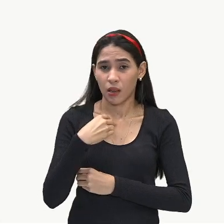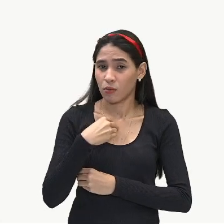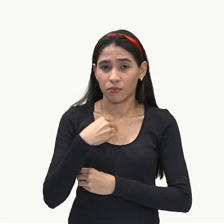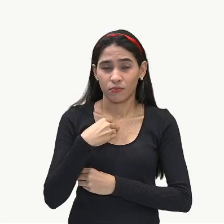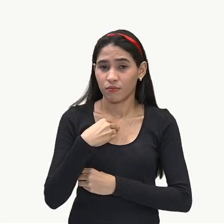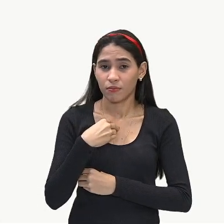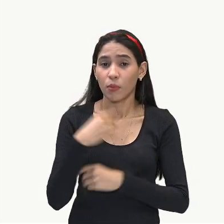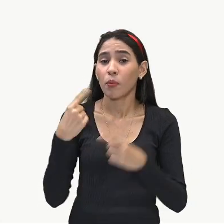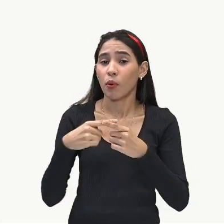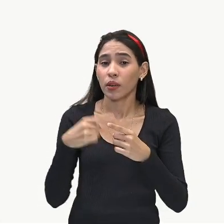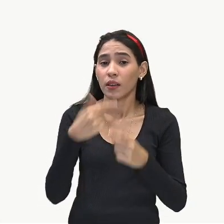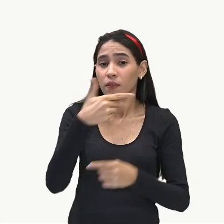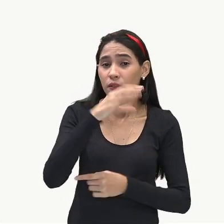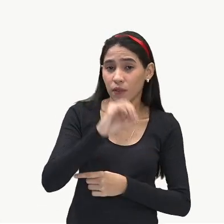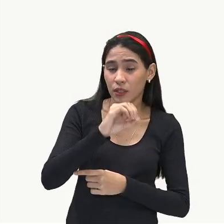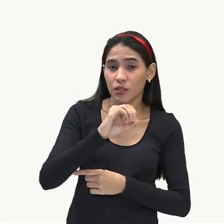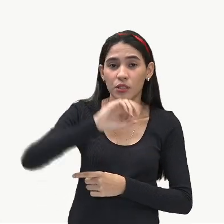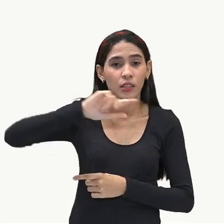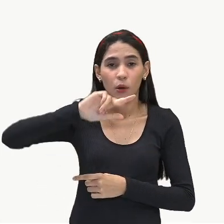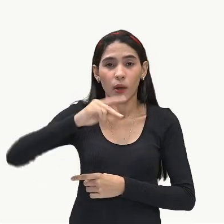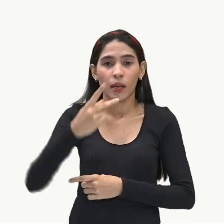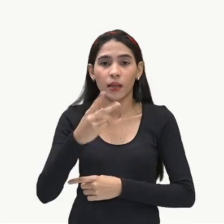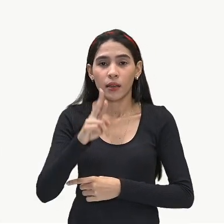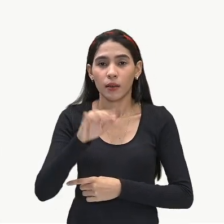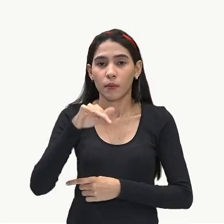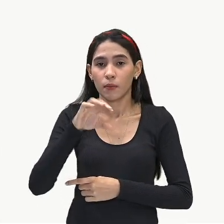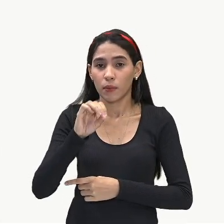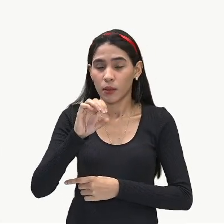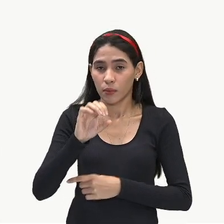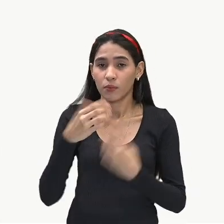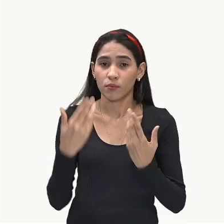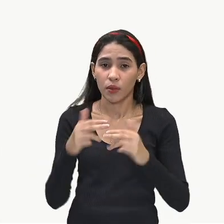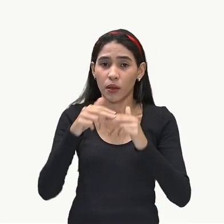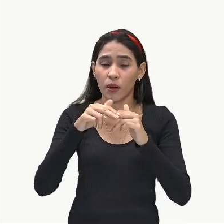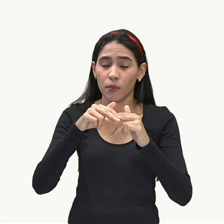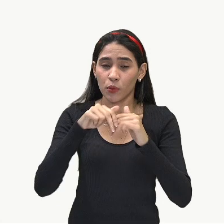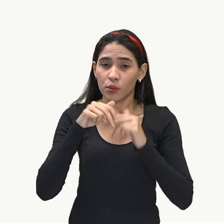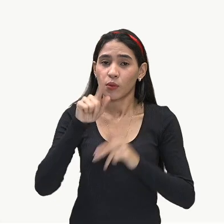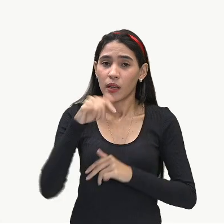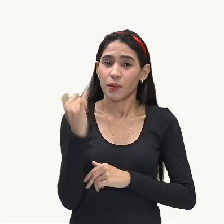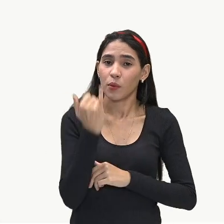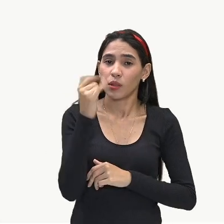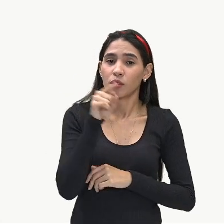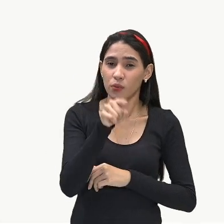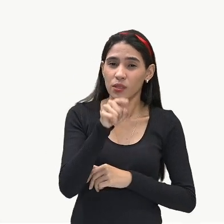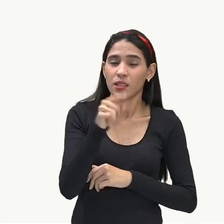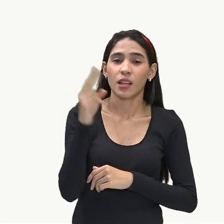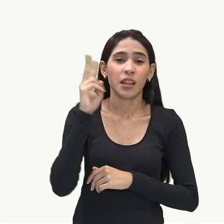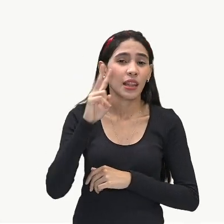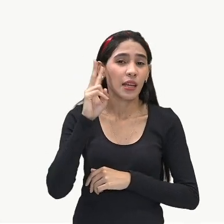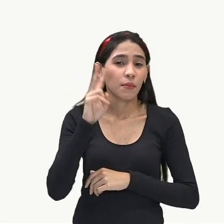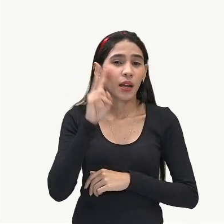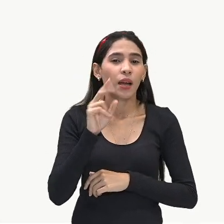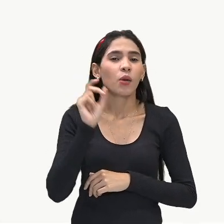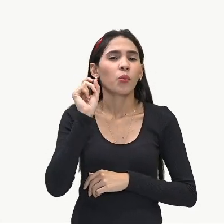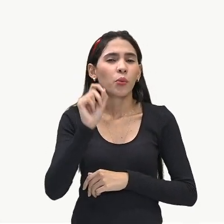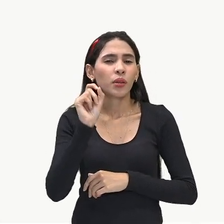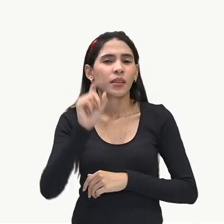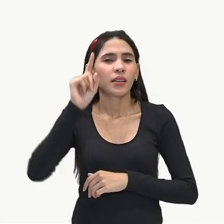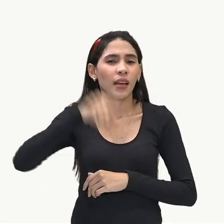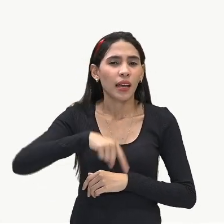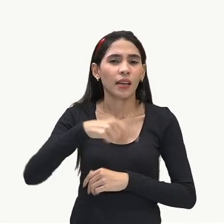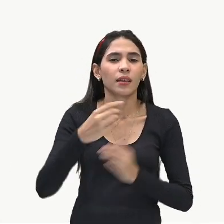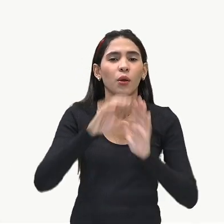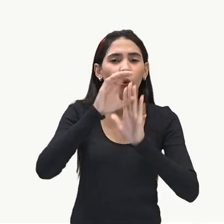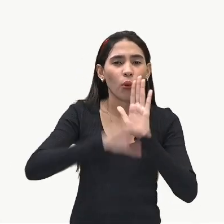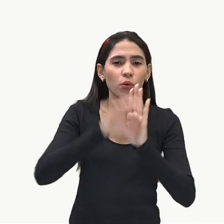caberia, né? Por quê? Porque 20 ele não é um número primo. E aí é importante vocês relembrarem o